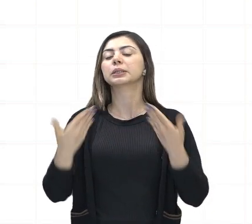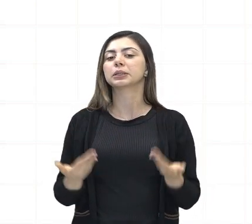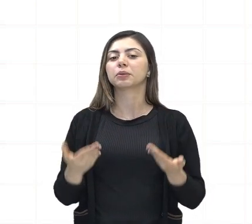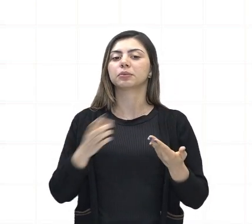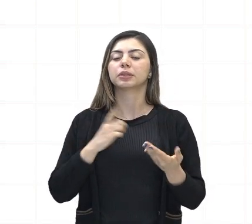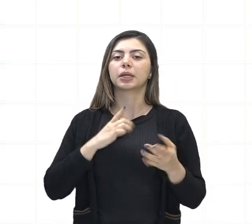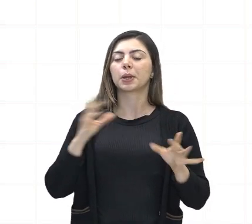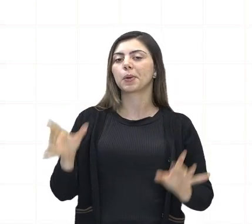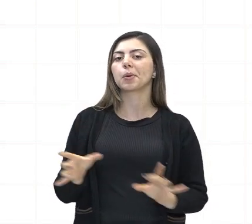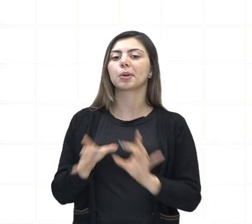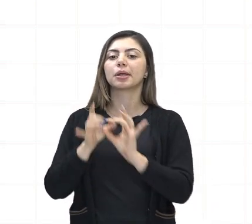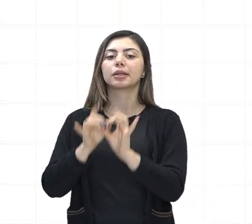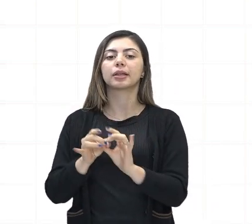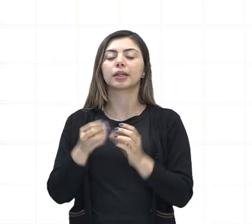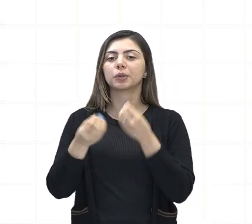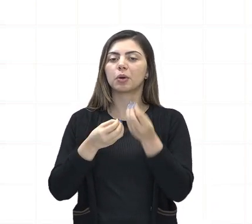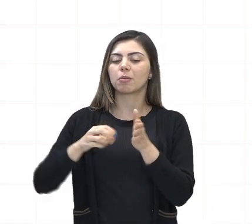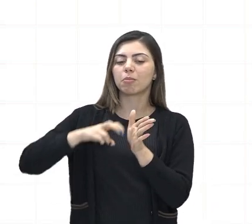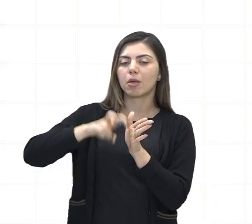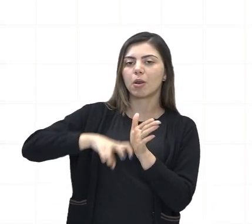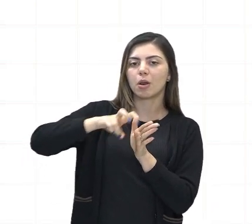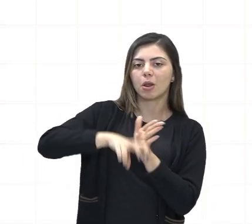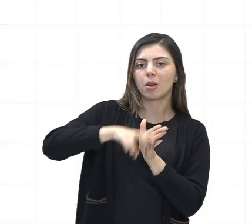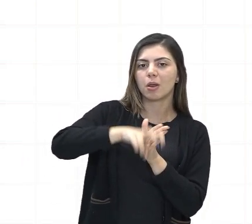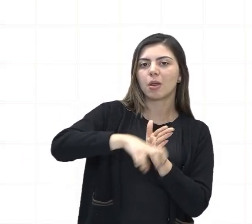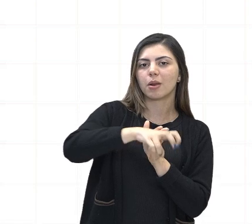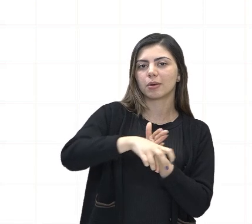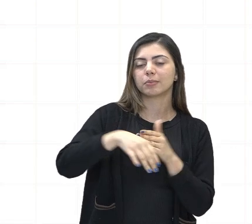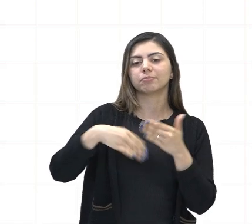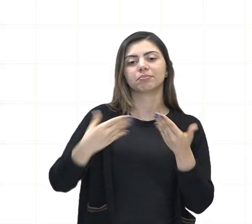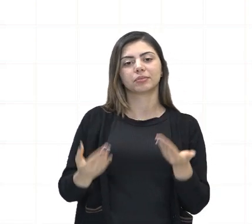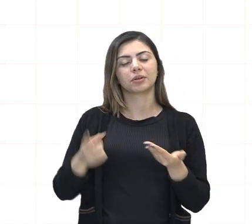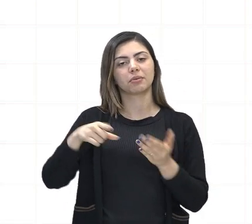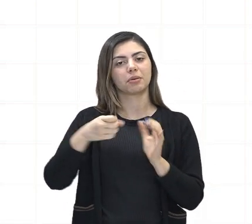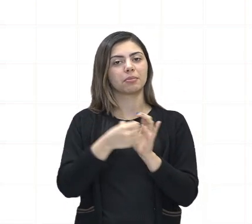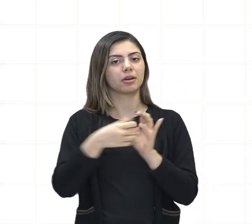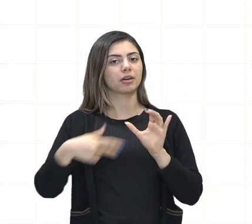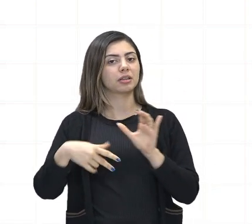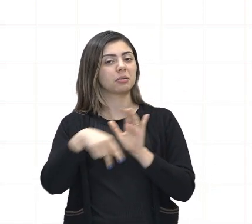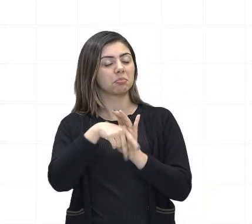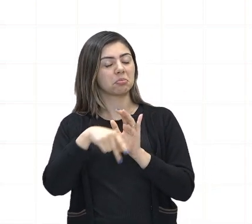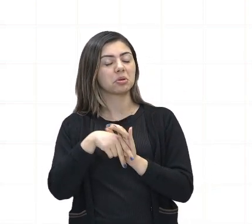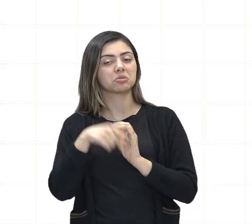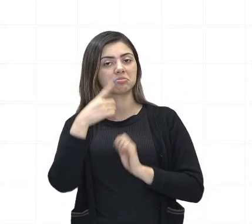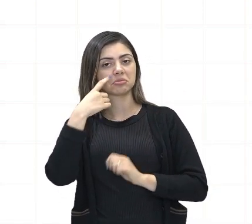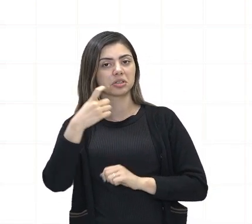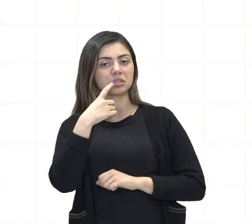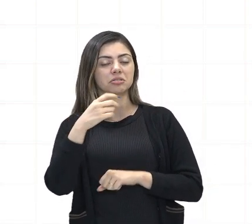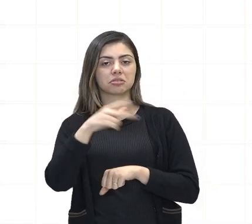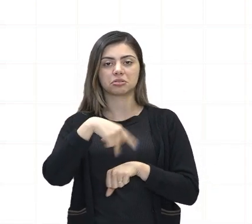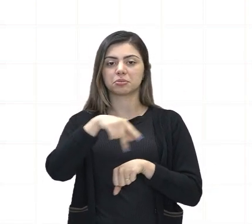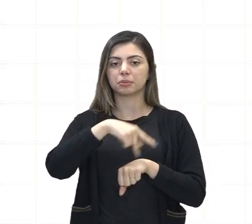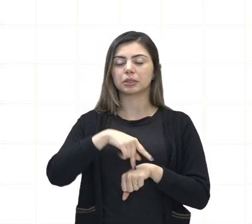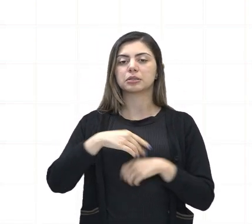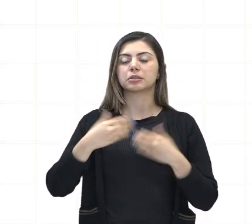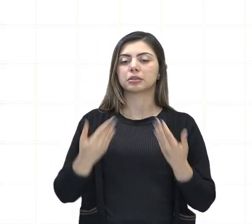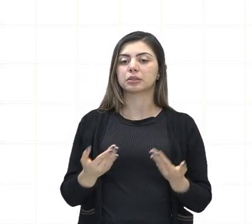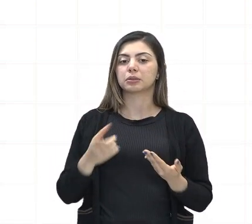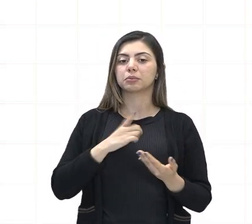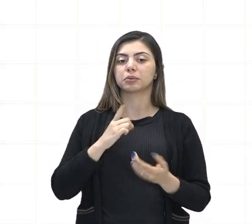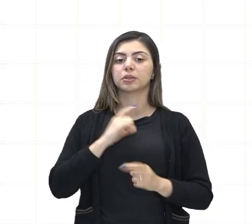todo conectado por ferrovias e por rodovias. Então essa é uma característica interessante, né? A gente tem ali a